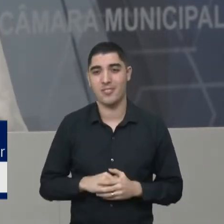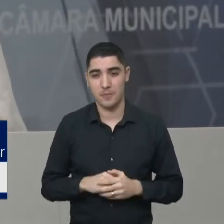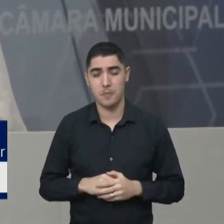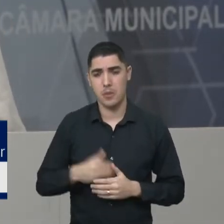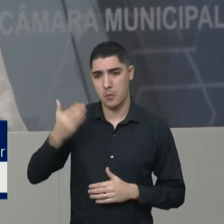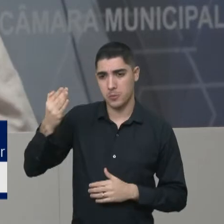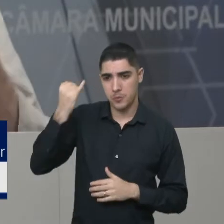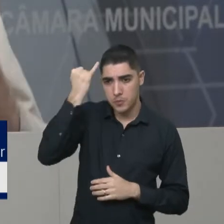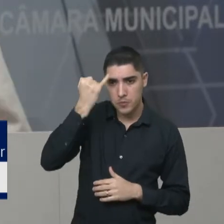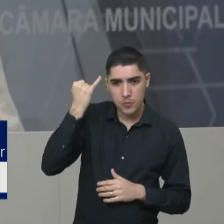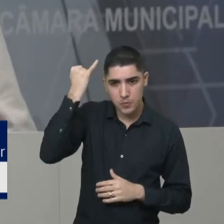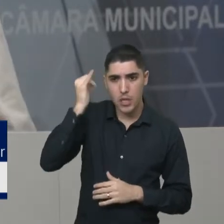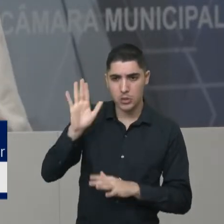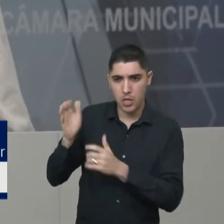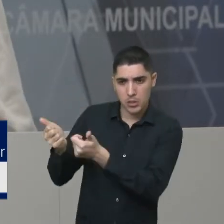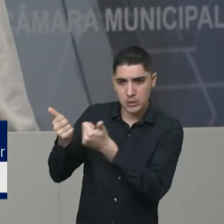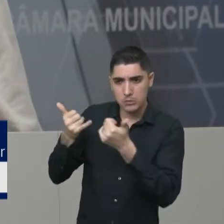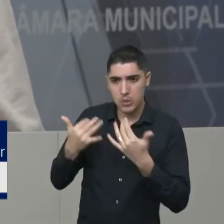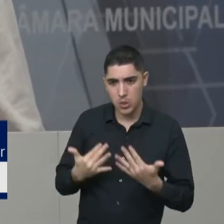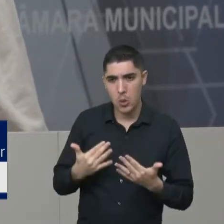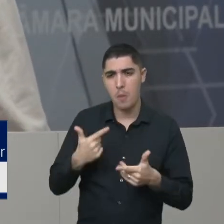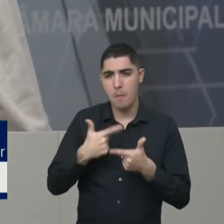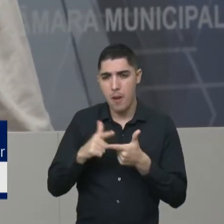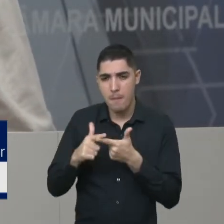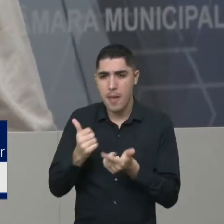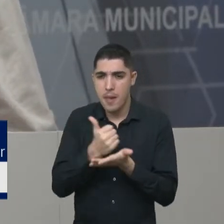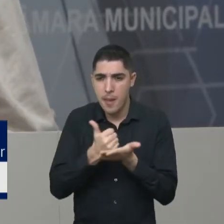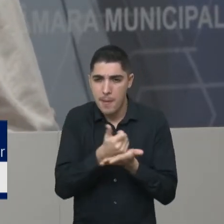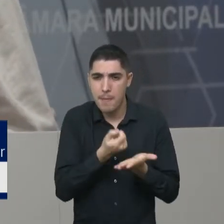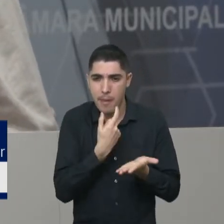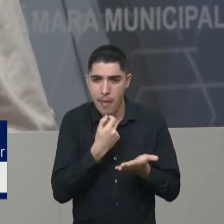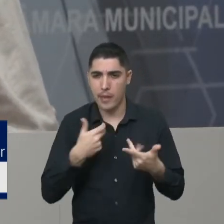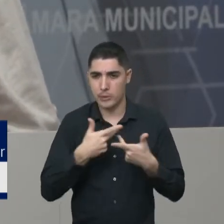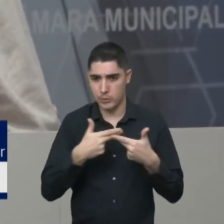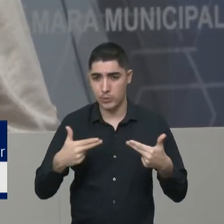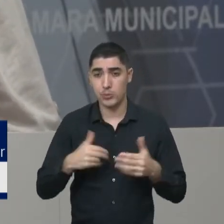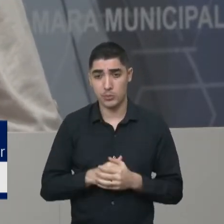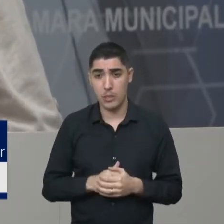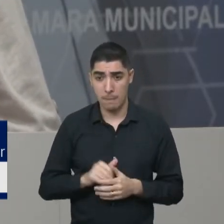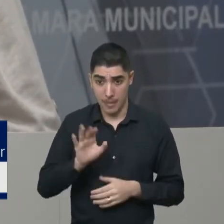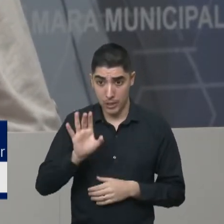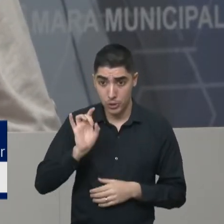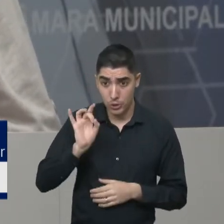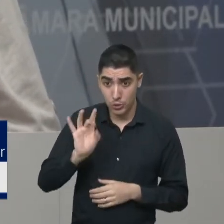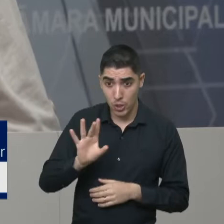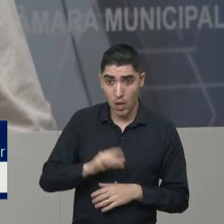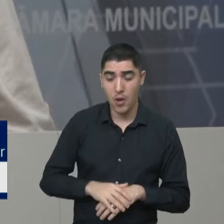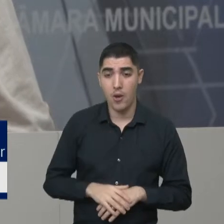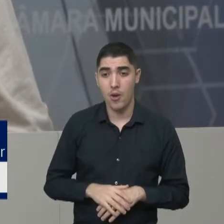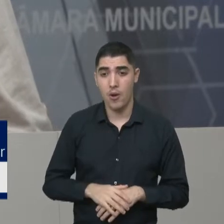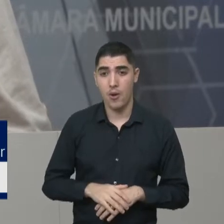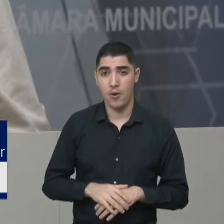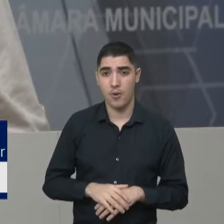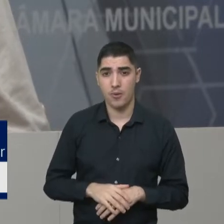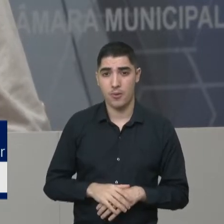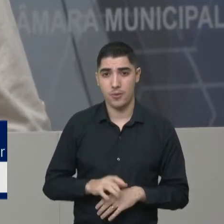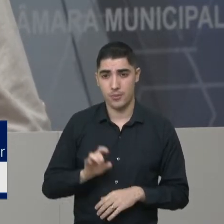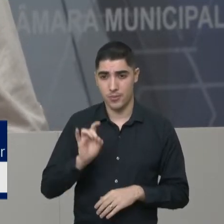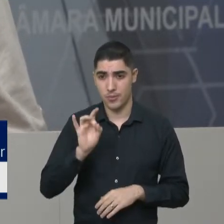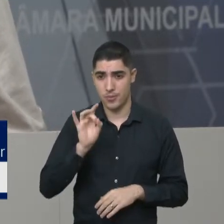Zé Cláudio aí, problema de medicamento. Esse problema de medicamento não está só afetando